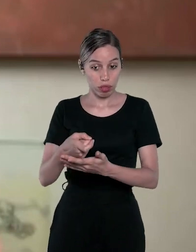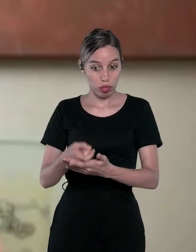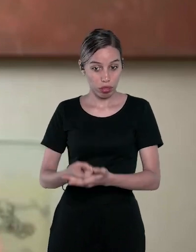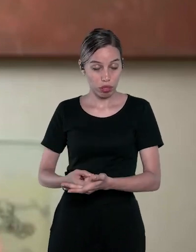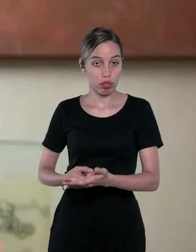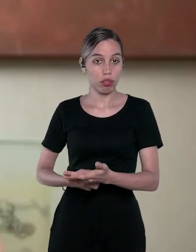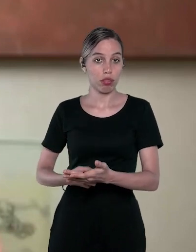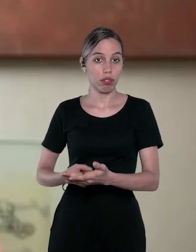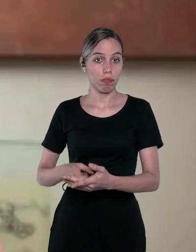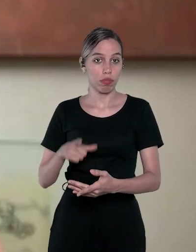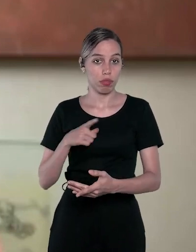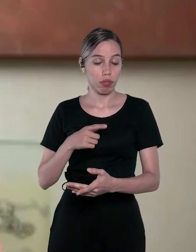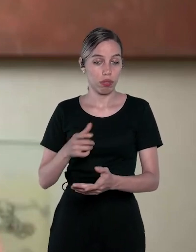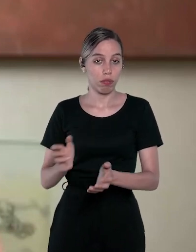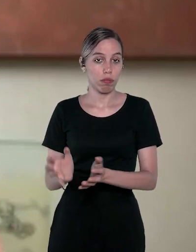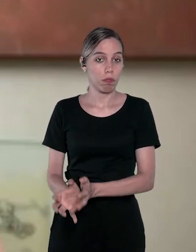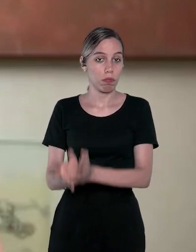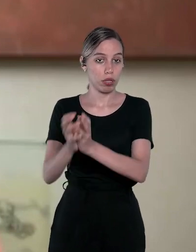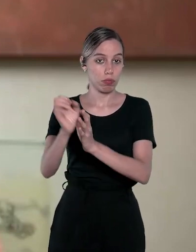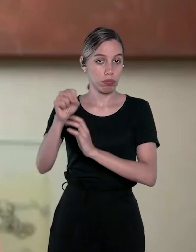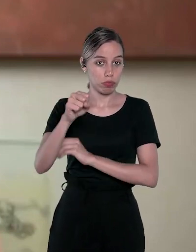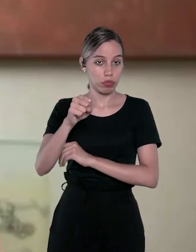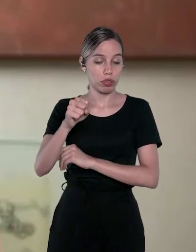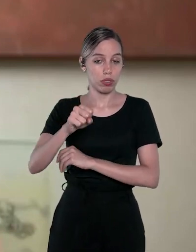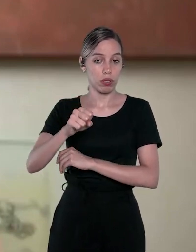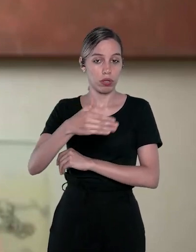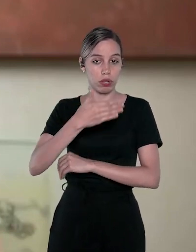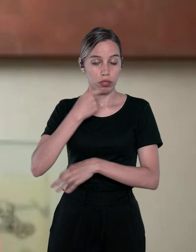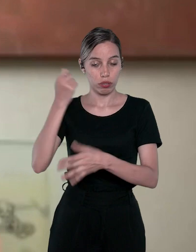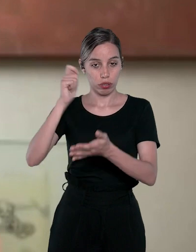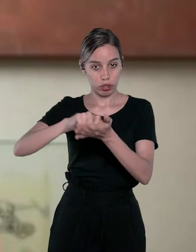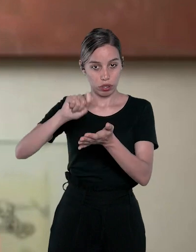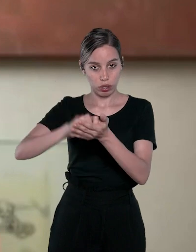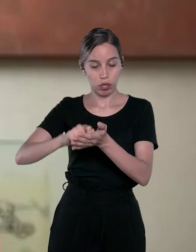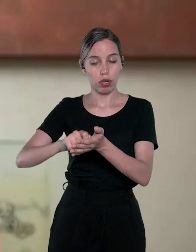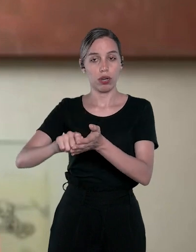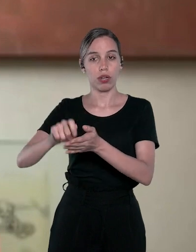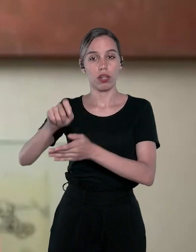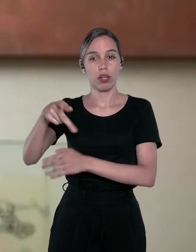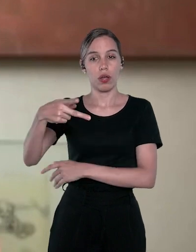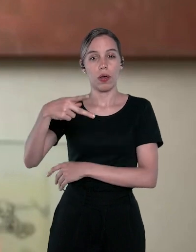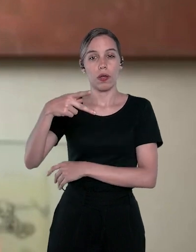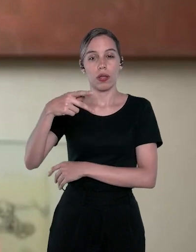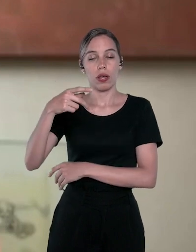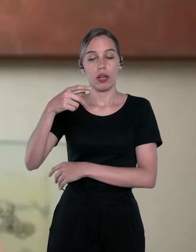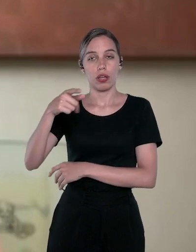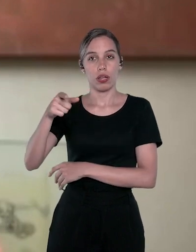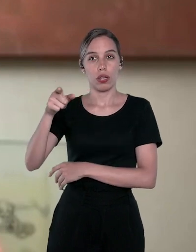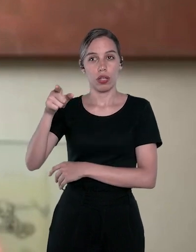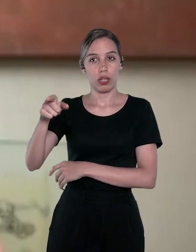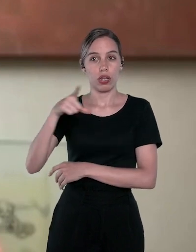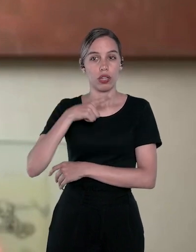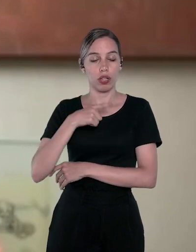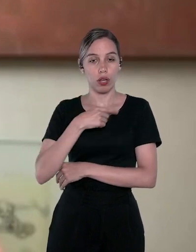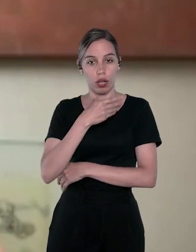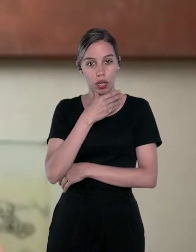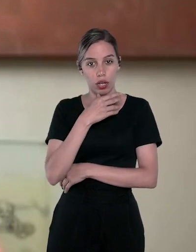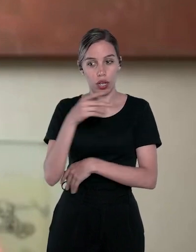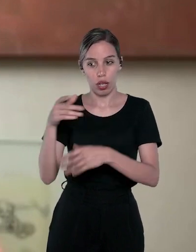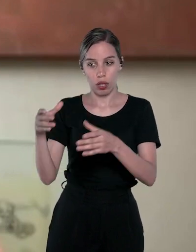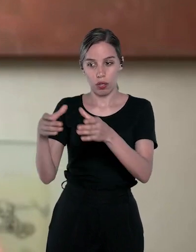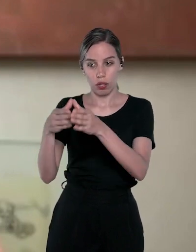escritor chamado Peregrino Júnior, que era o presidente da União Brasileira